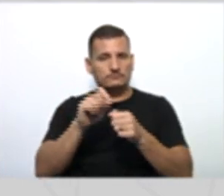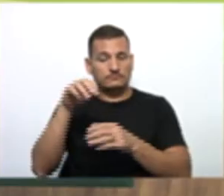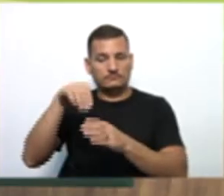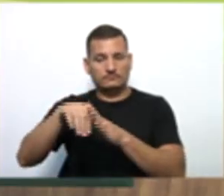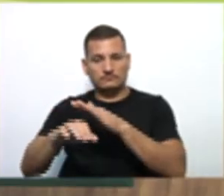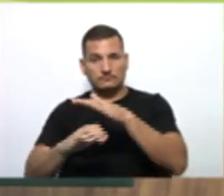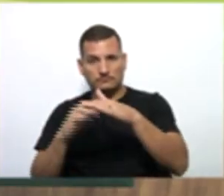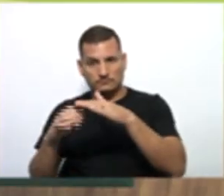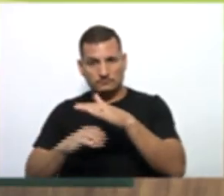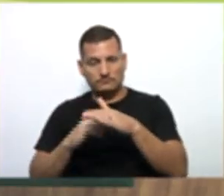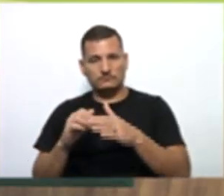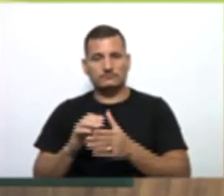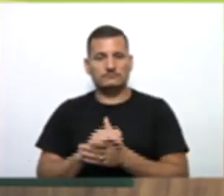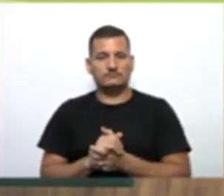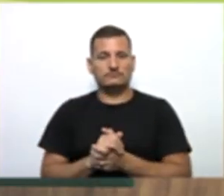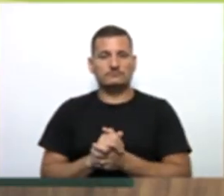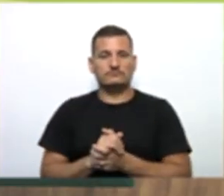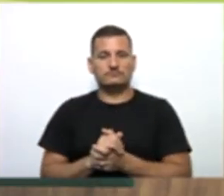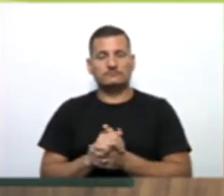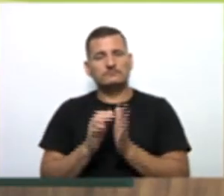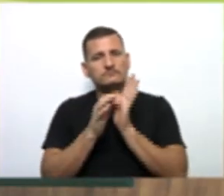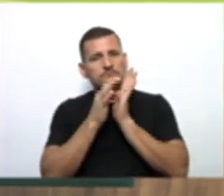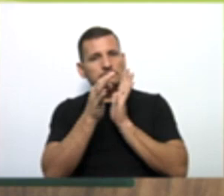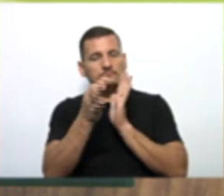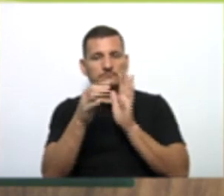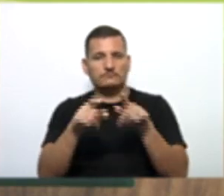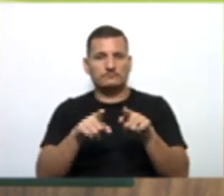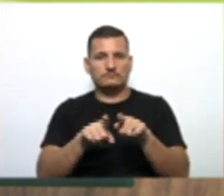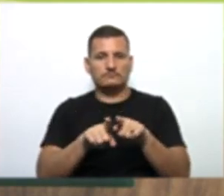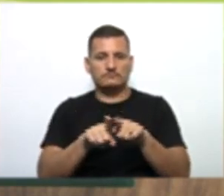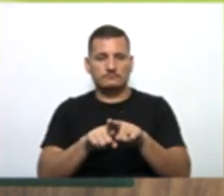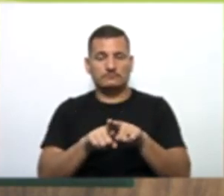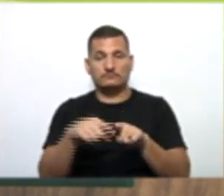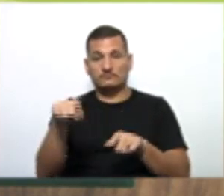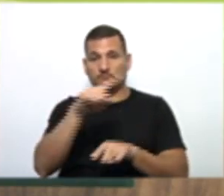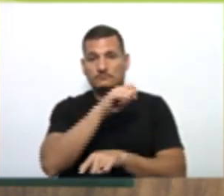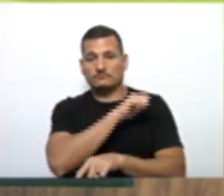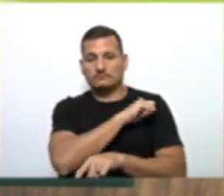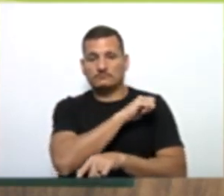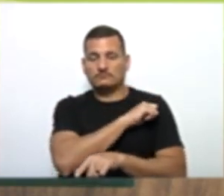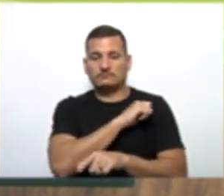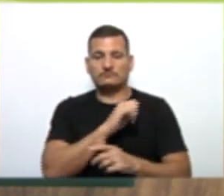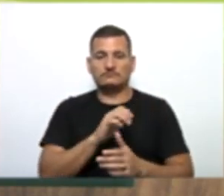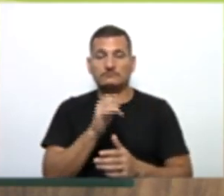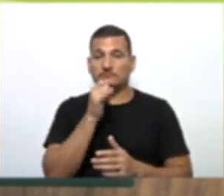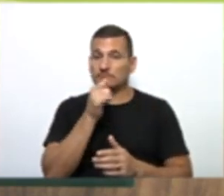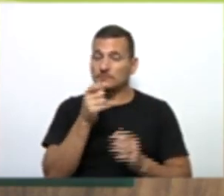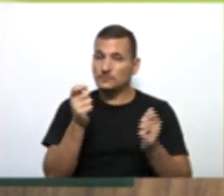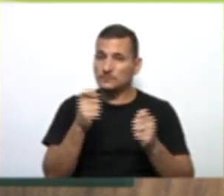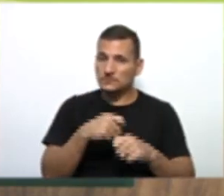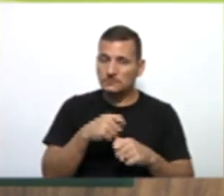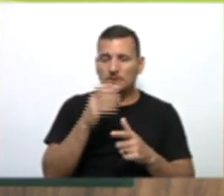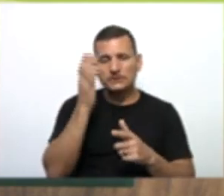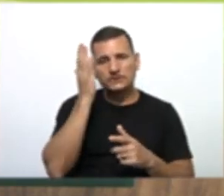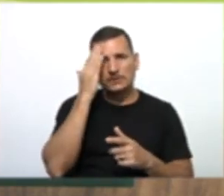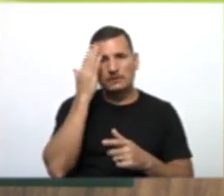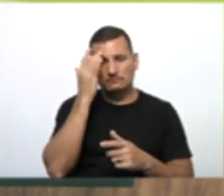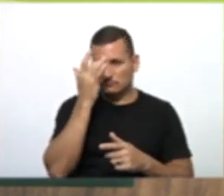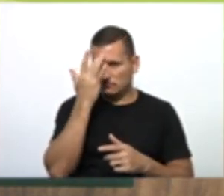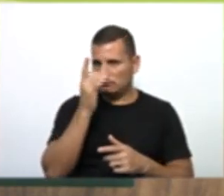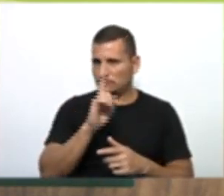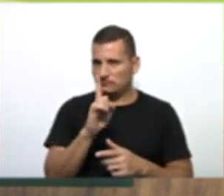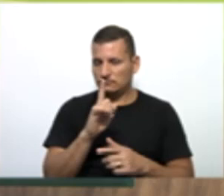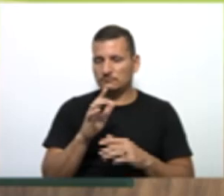empresa, e uma sugestão que eu dou, professora Anabela, né, para os alunos, que se for possível, a gente sabe que não é tão fácil, mas